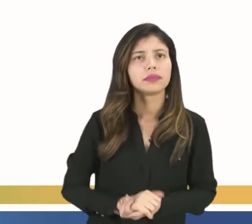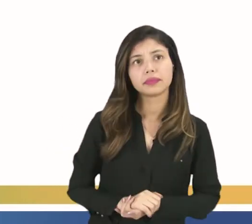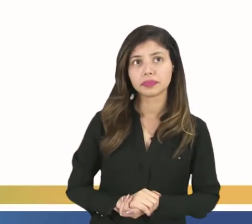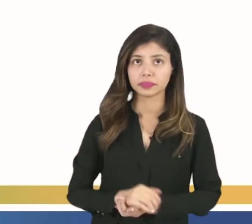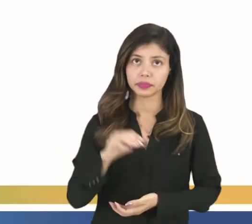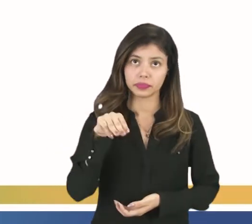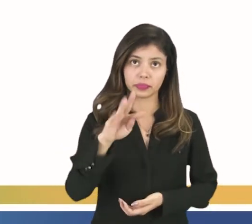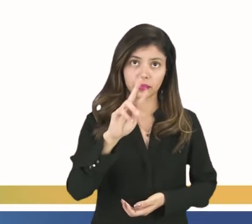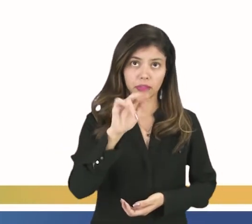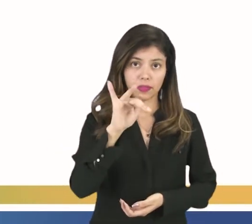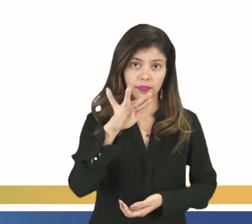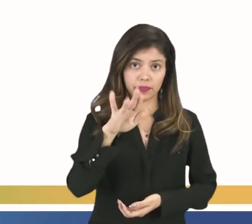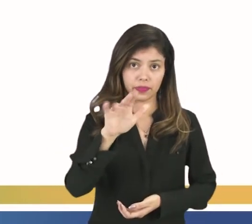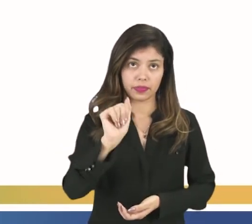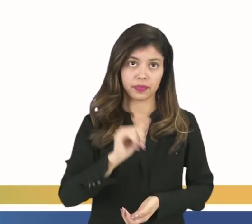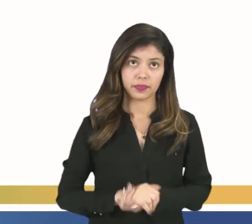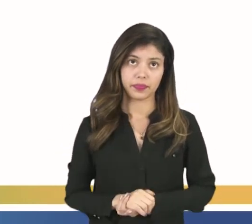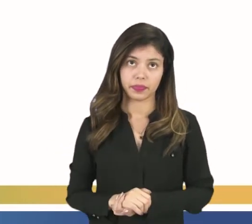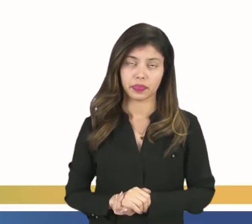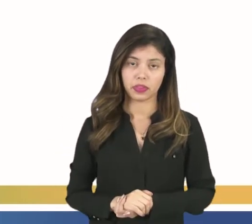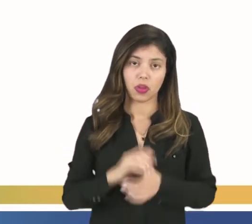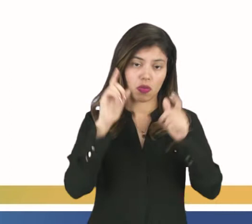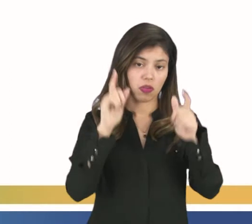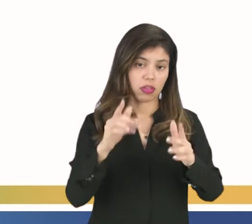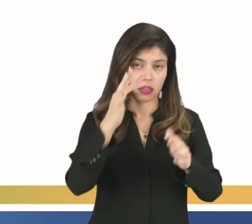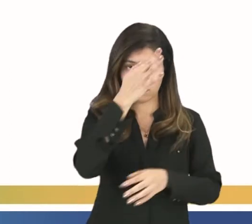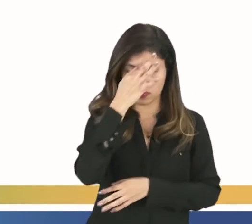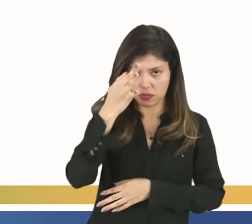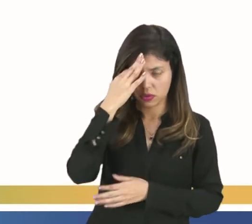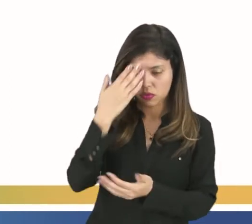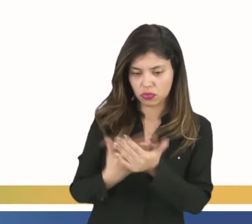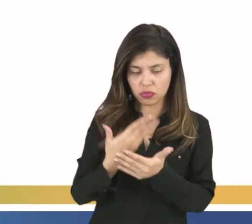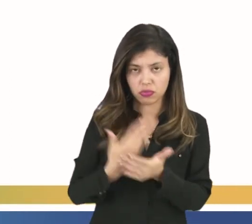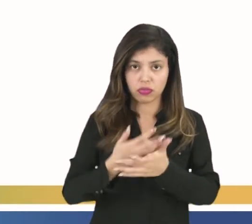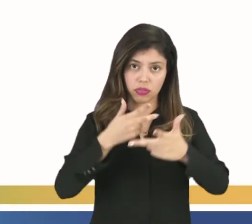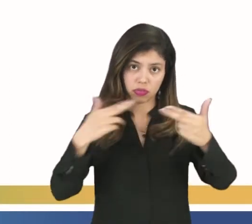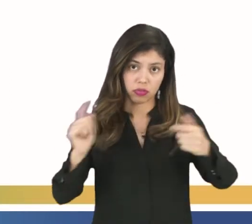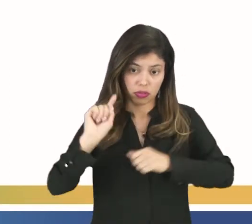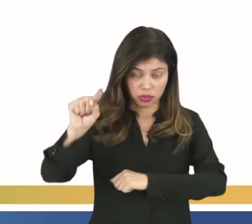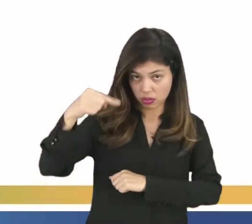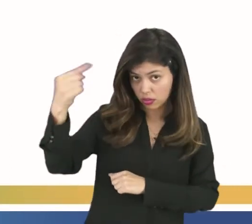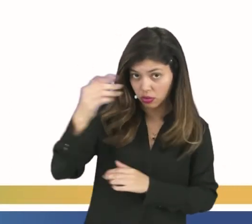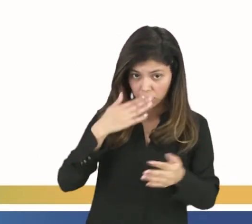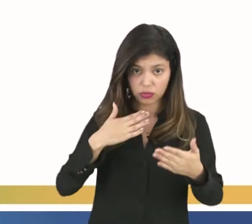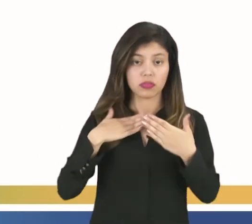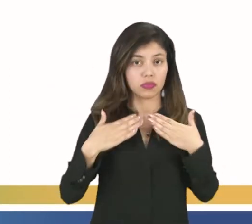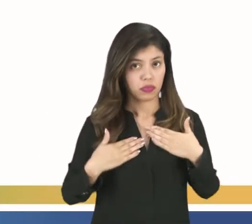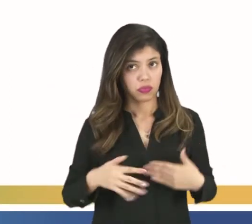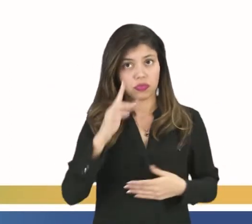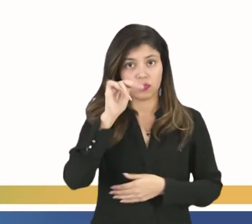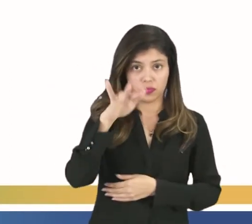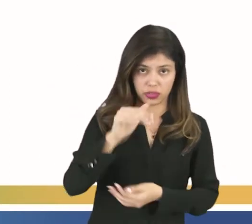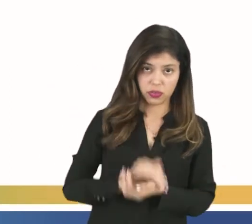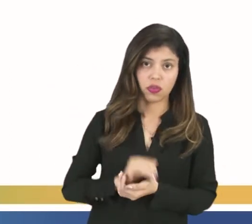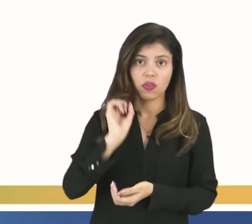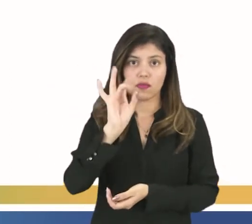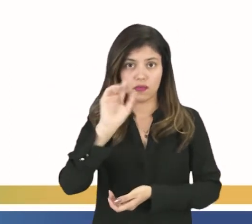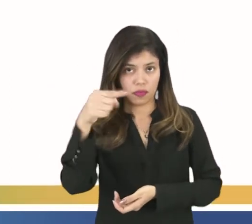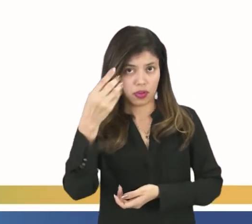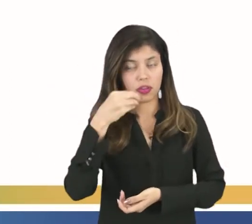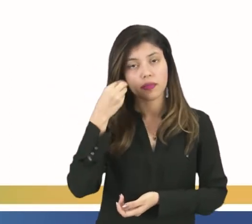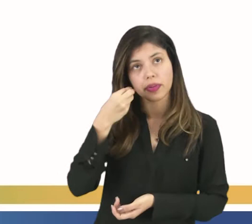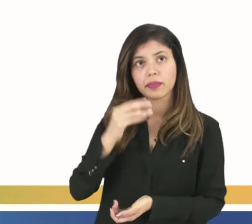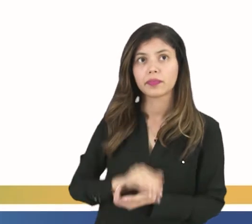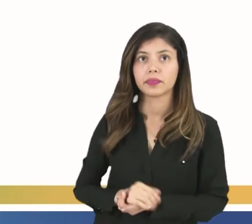A metafísica é uma área da filosofia que estuda as coisas que estão além do físico, ou seja, além da experiência, né?